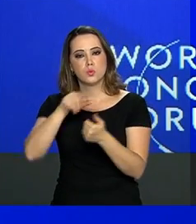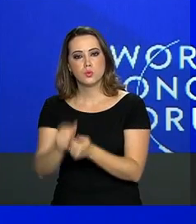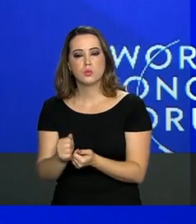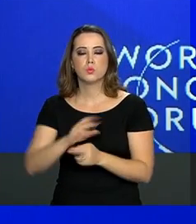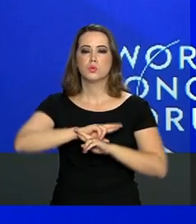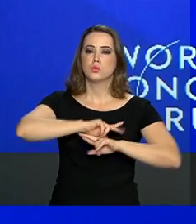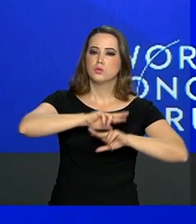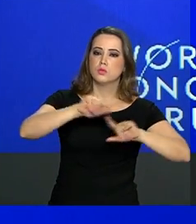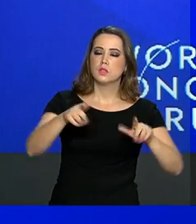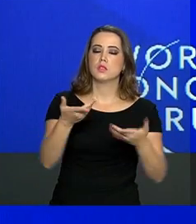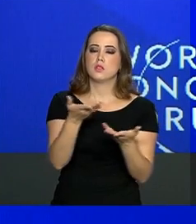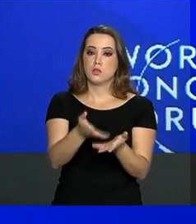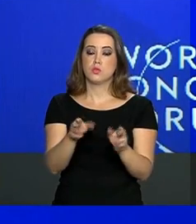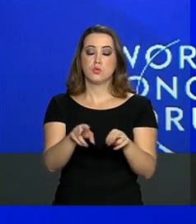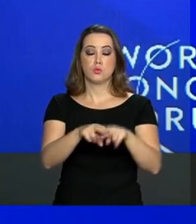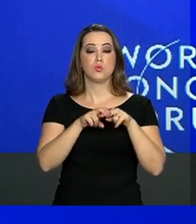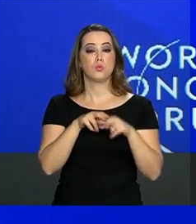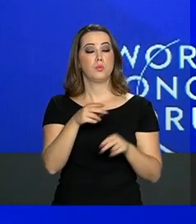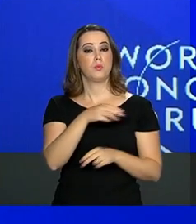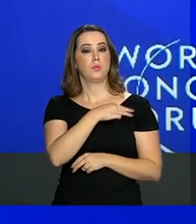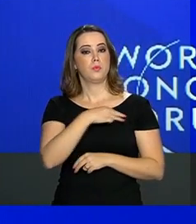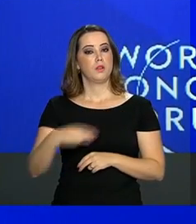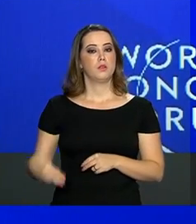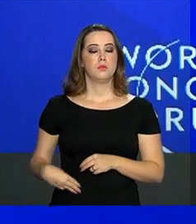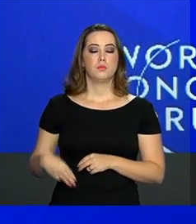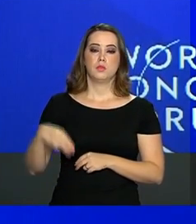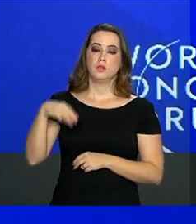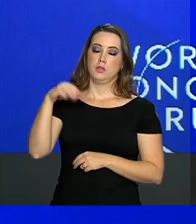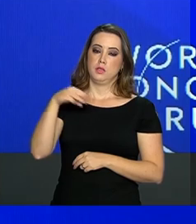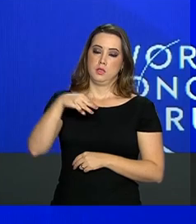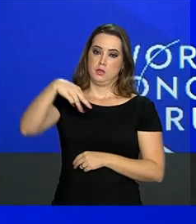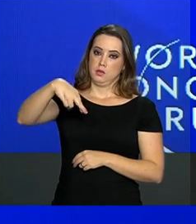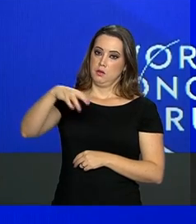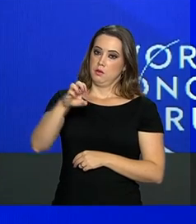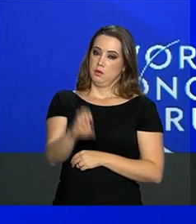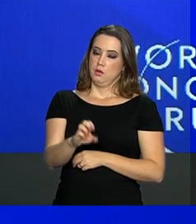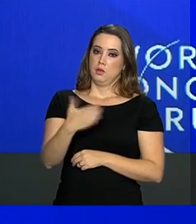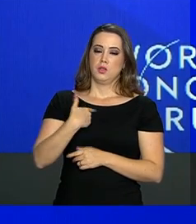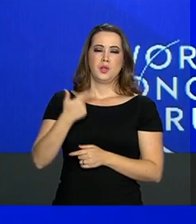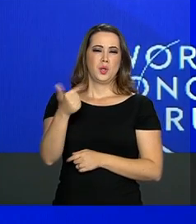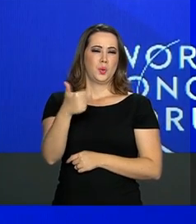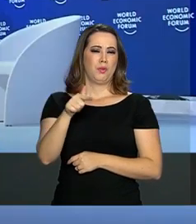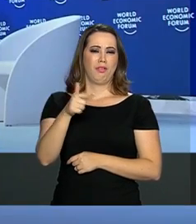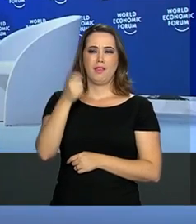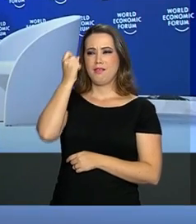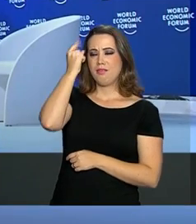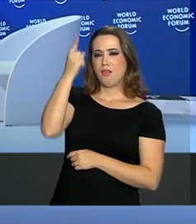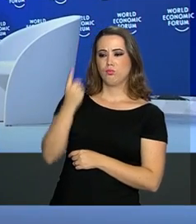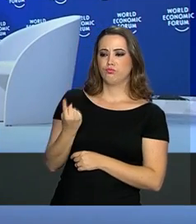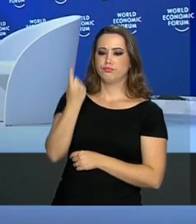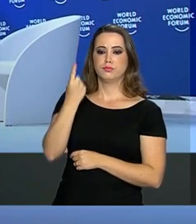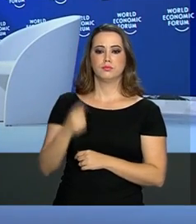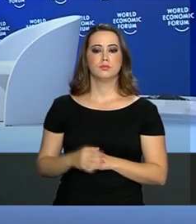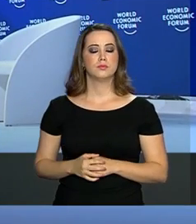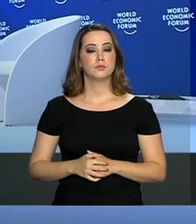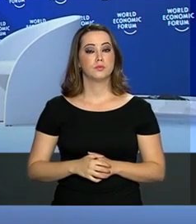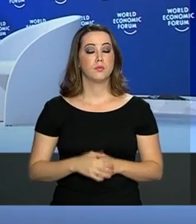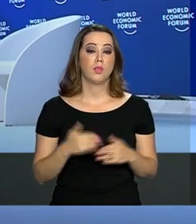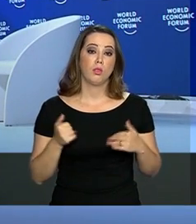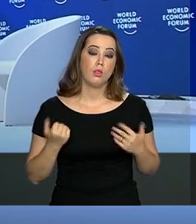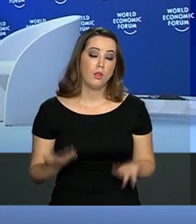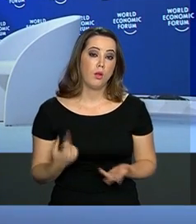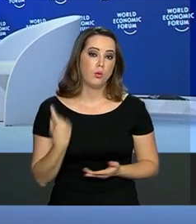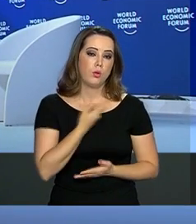Ernesto Araújo, implementando uma política na qual o viés ideológico deixará de existir. Para